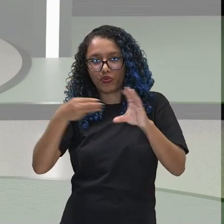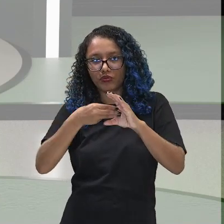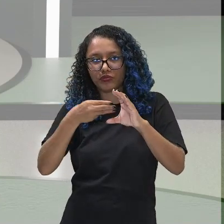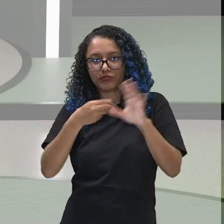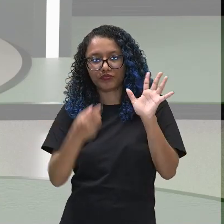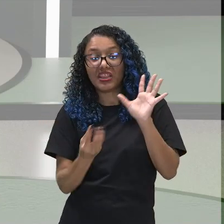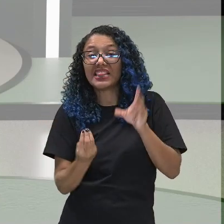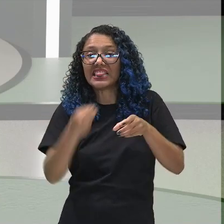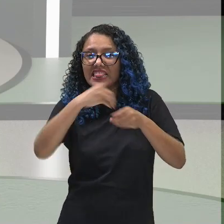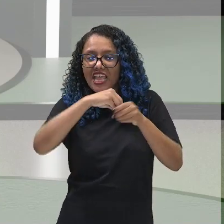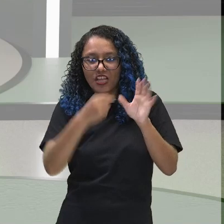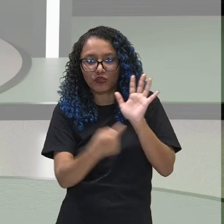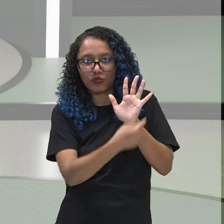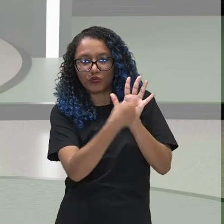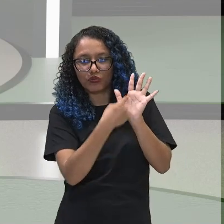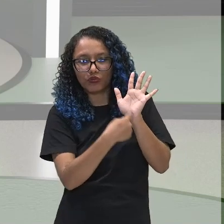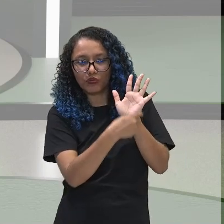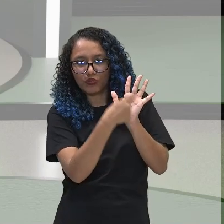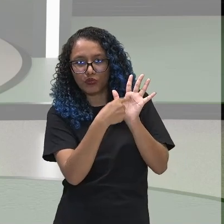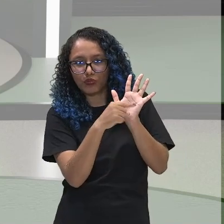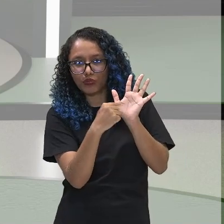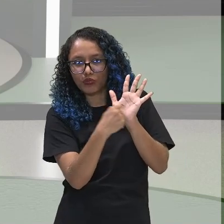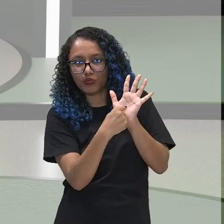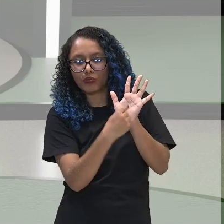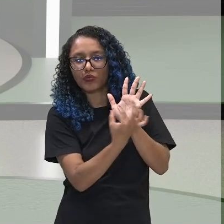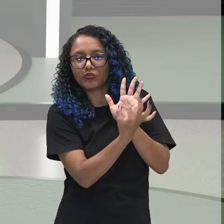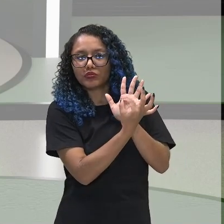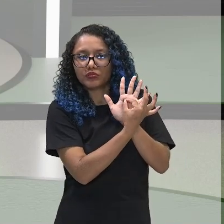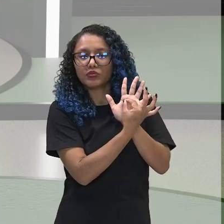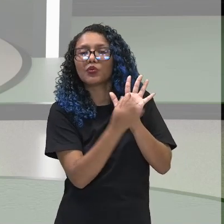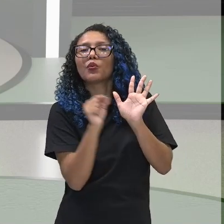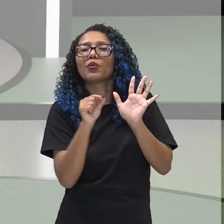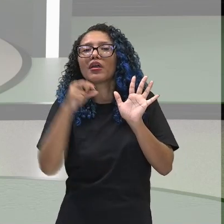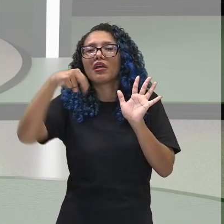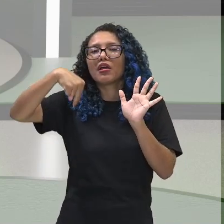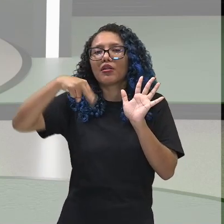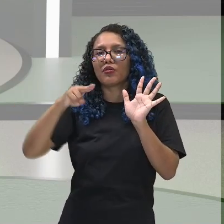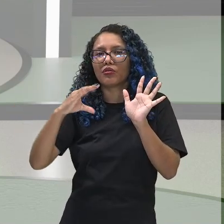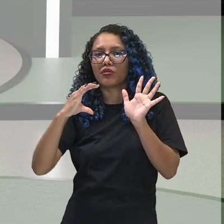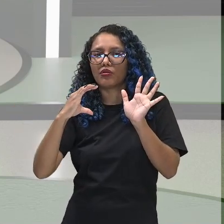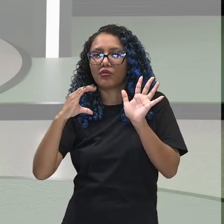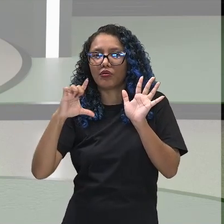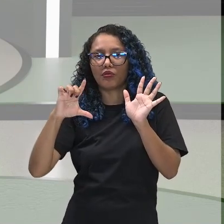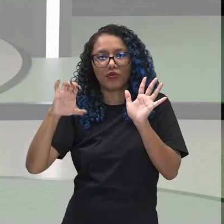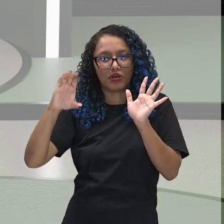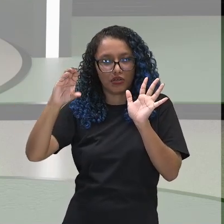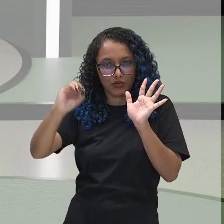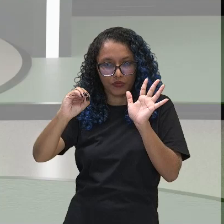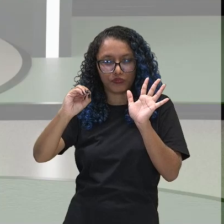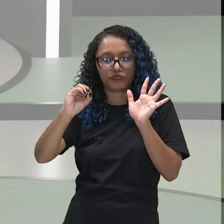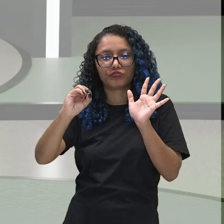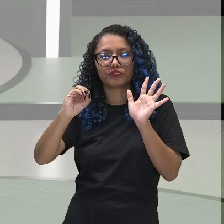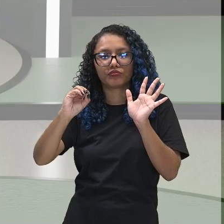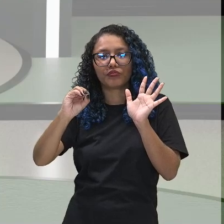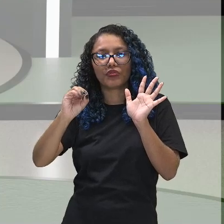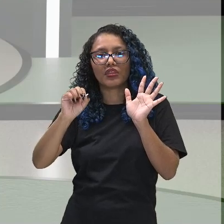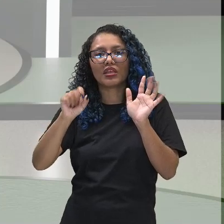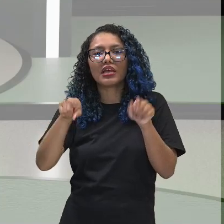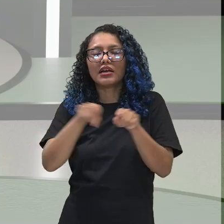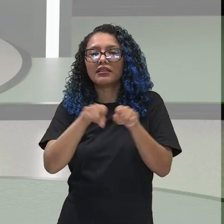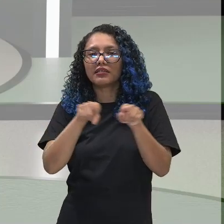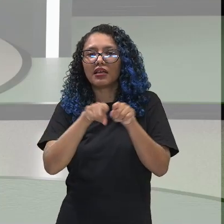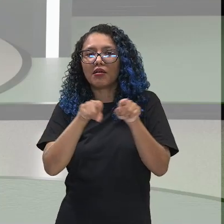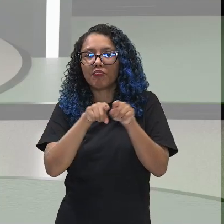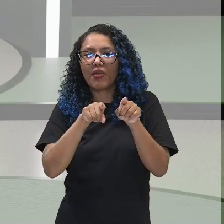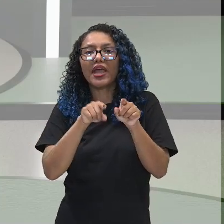da célula, lá ao centro, tá, da célula. Nas extremidades vai ter uma membrana celular,